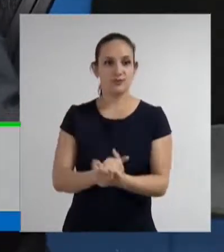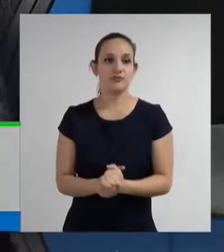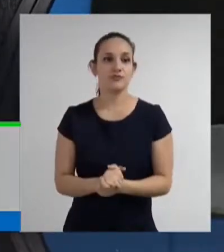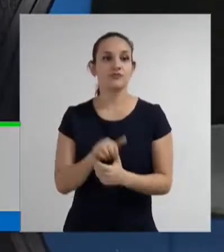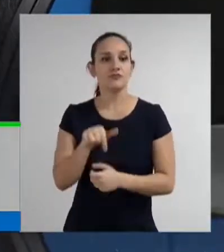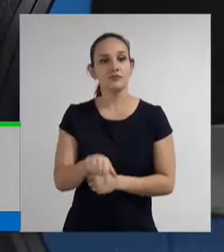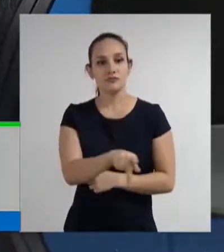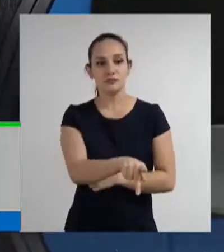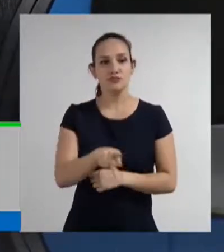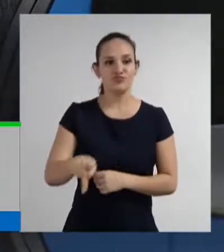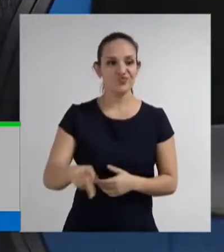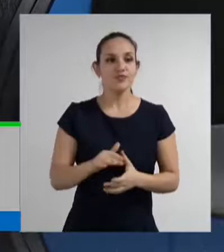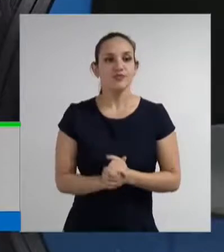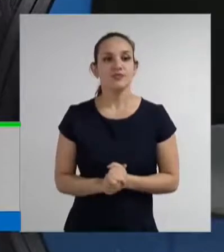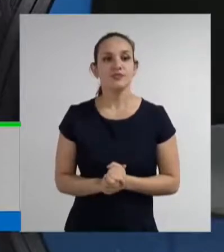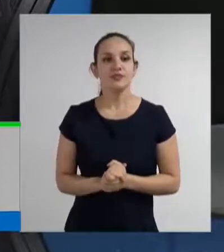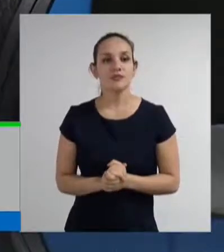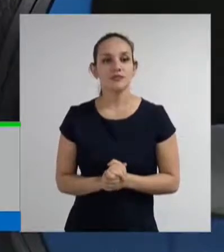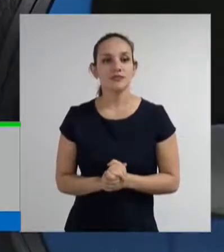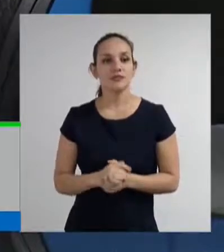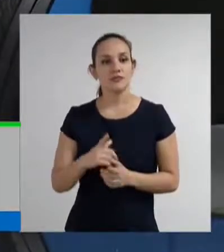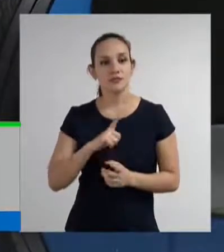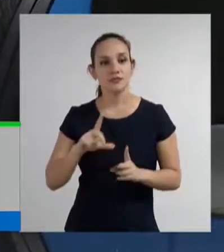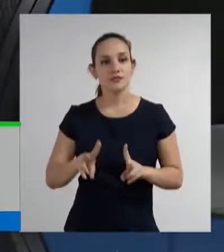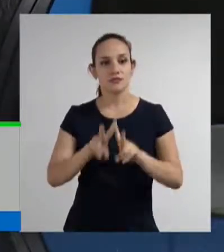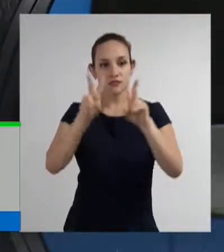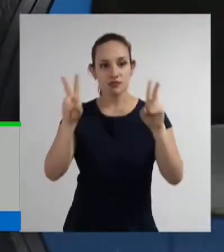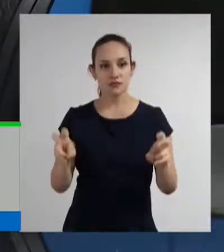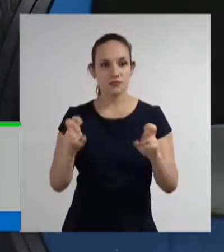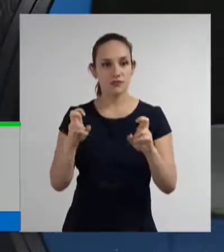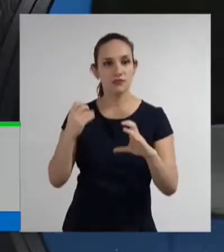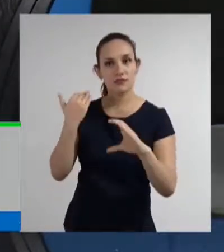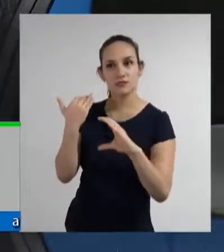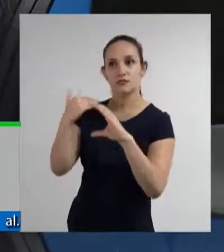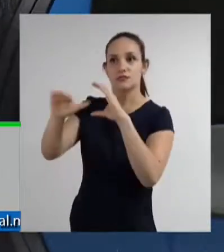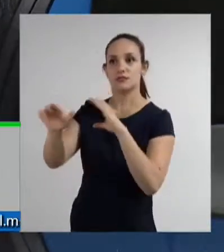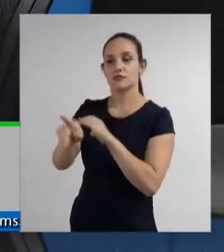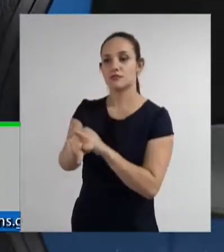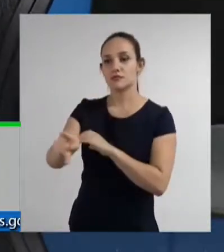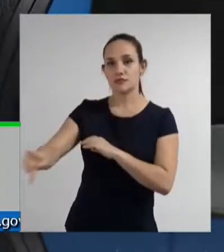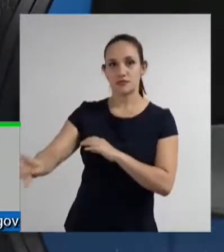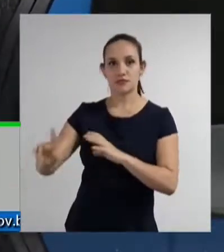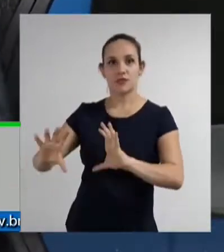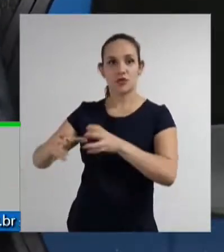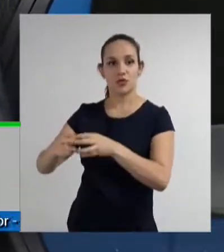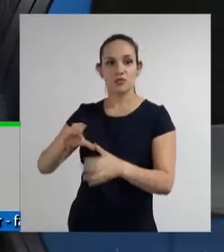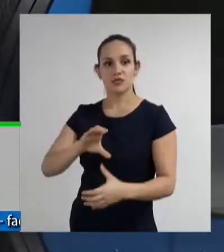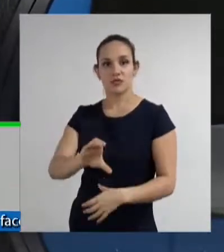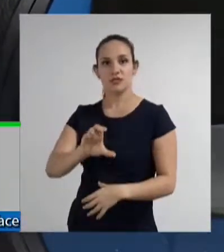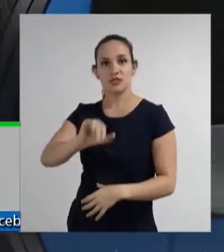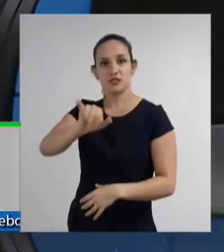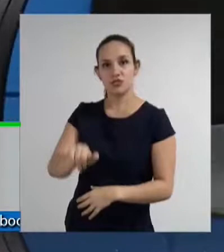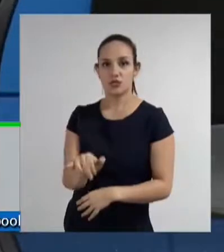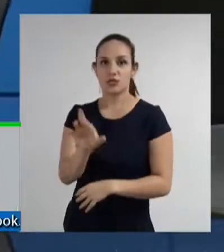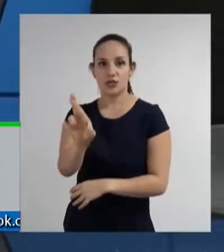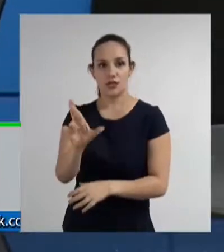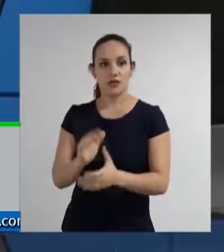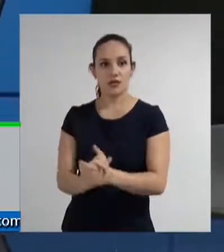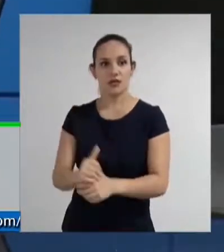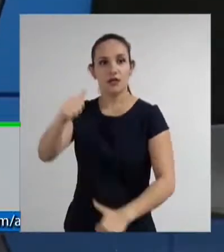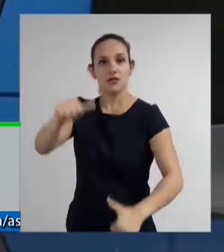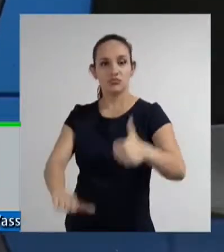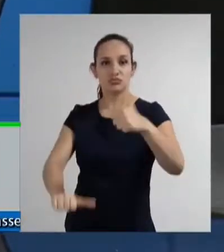Esta presidência encaminha a matéria ao presidente da Comissão de Constituição, Justiça e Redação